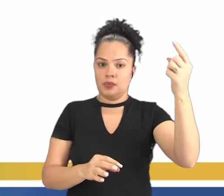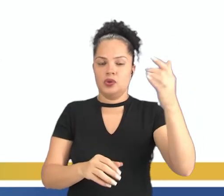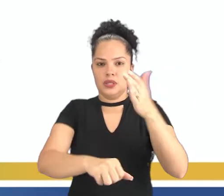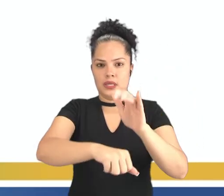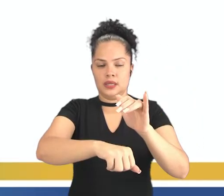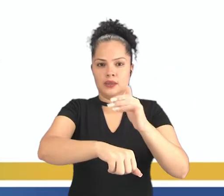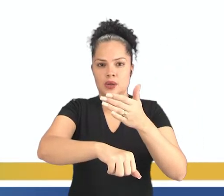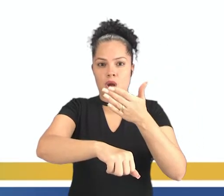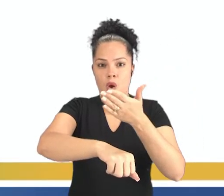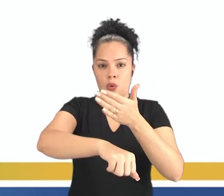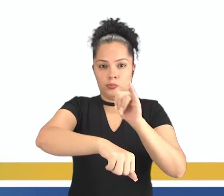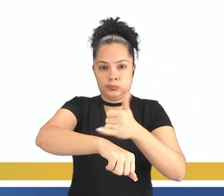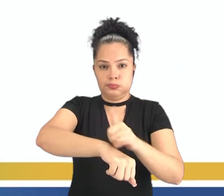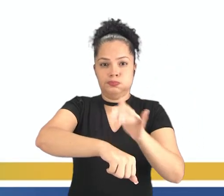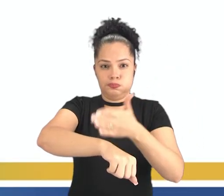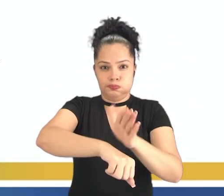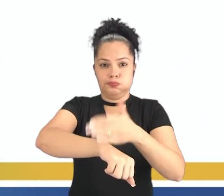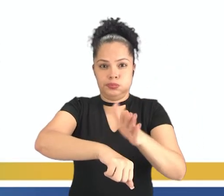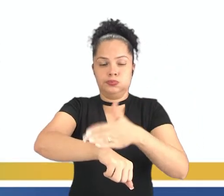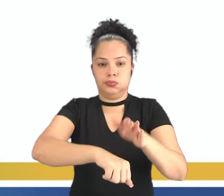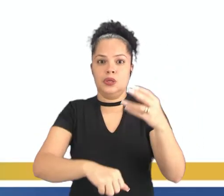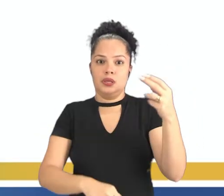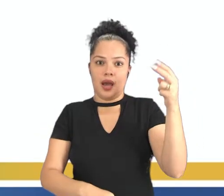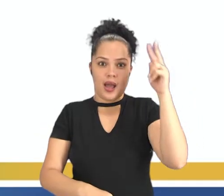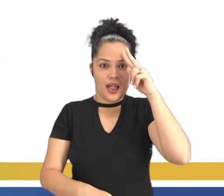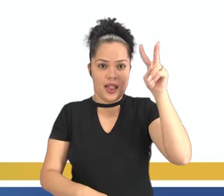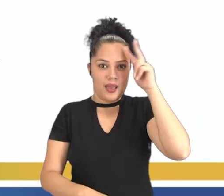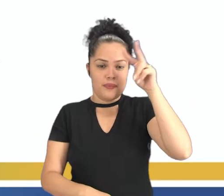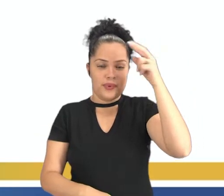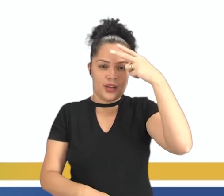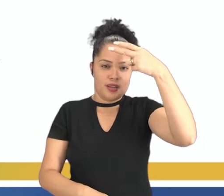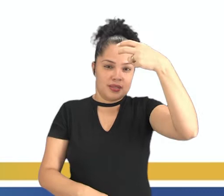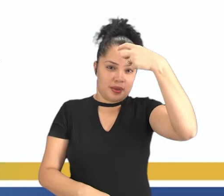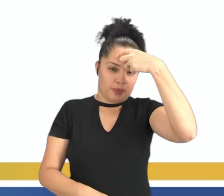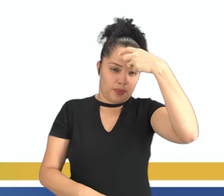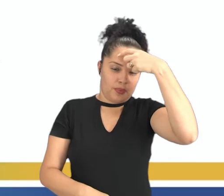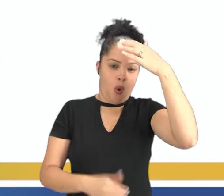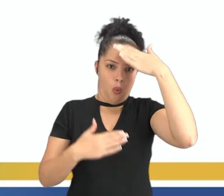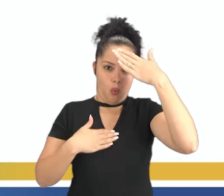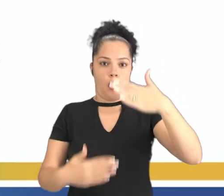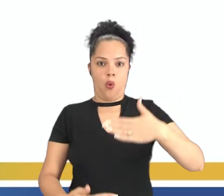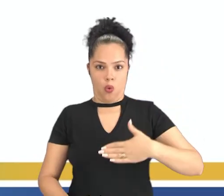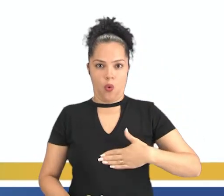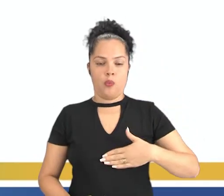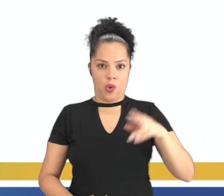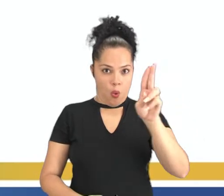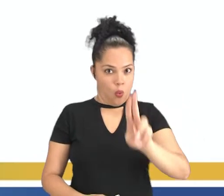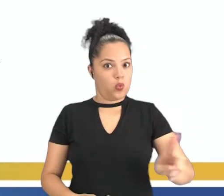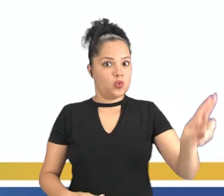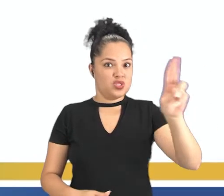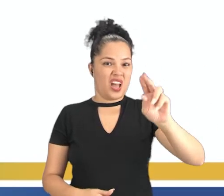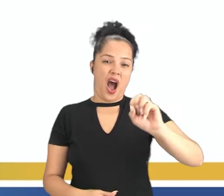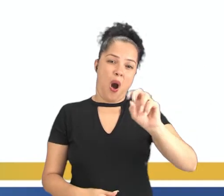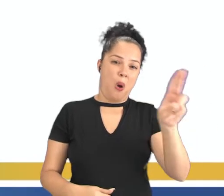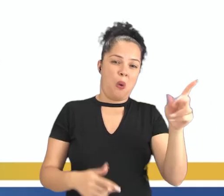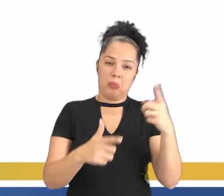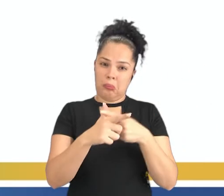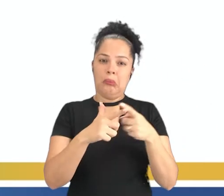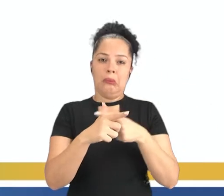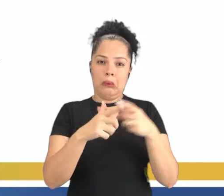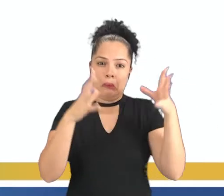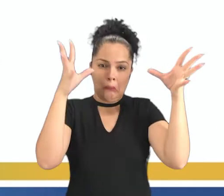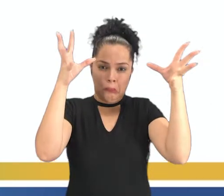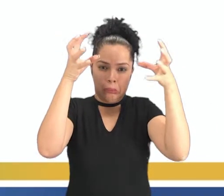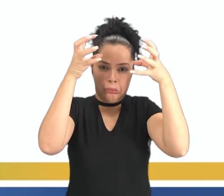Treinar a memória equivale a treinar o músculo do corpo. É preciso usá-la ou ela atrofia. Há duas